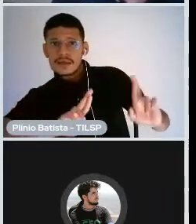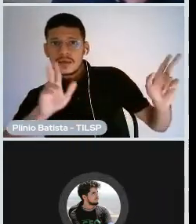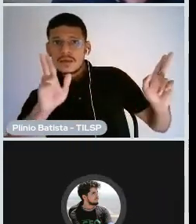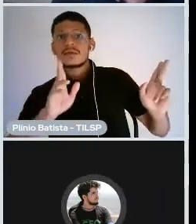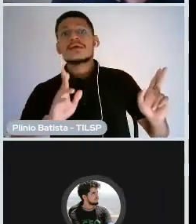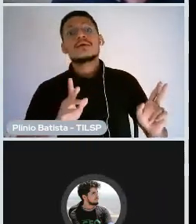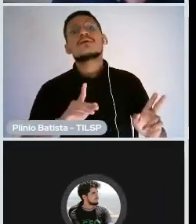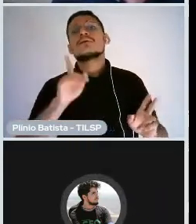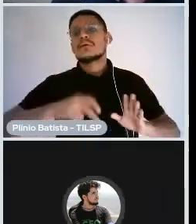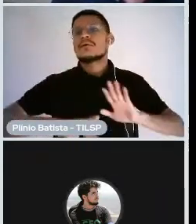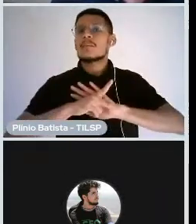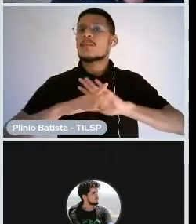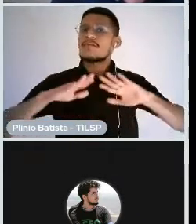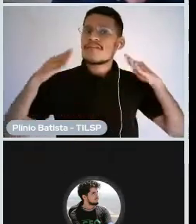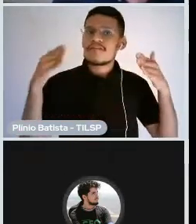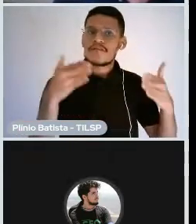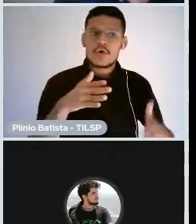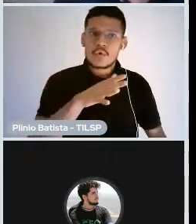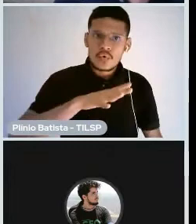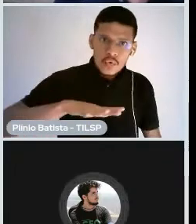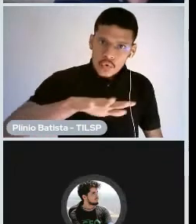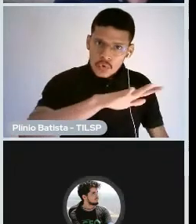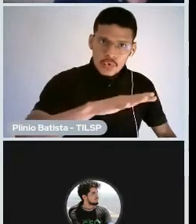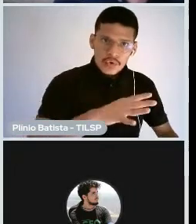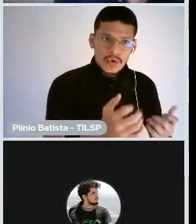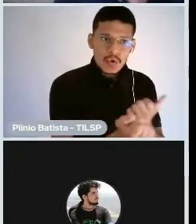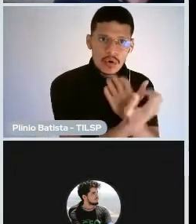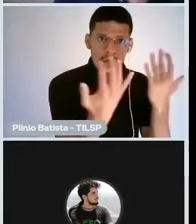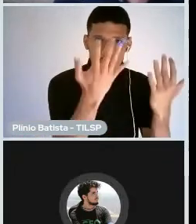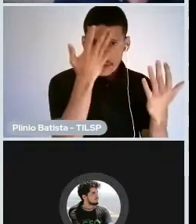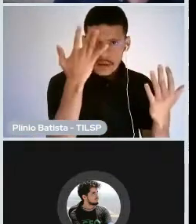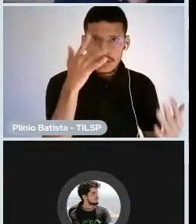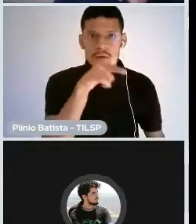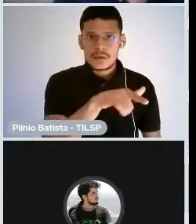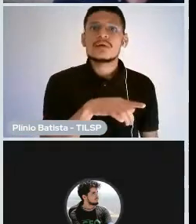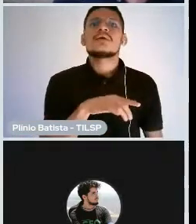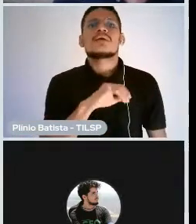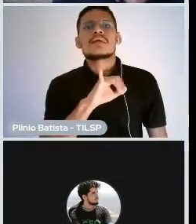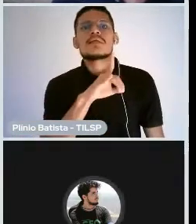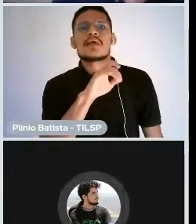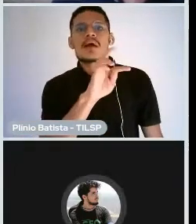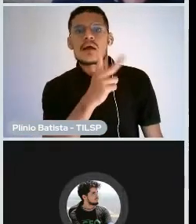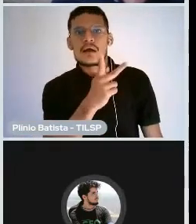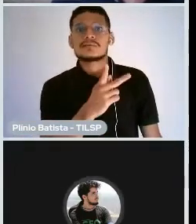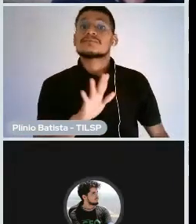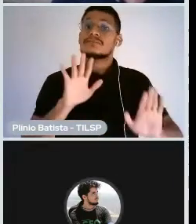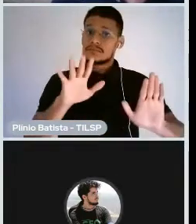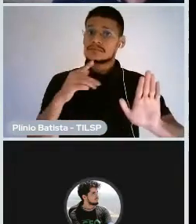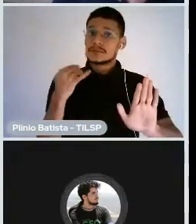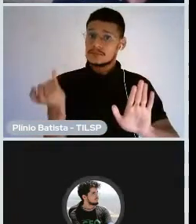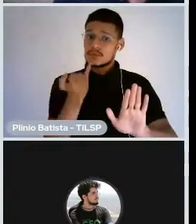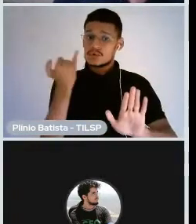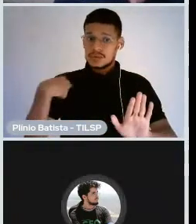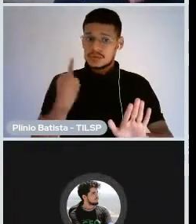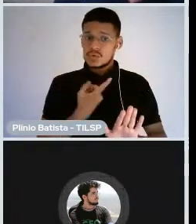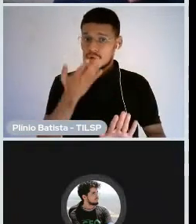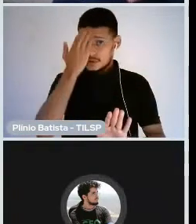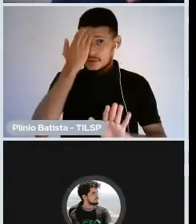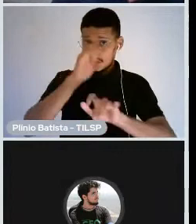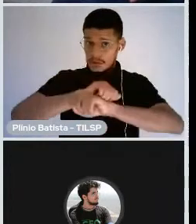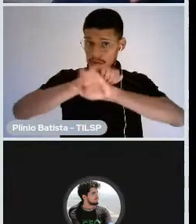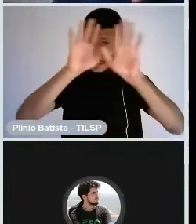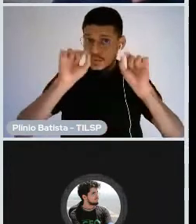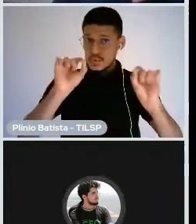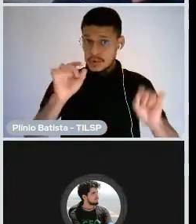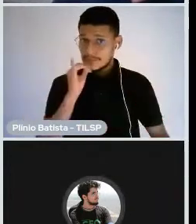vai diretamente afetar esse número, sabe? O IDH. Então, é bastante importante a gente entender que a geografia